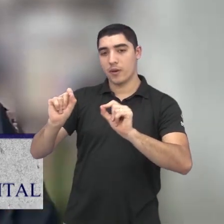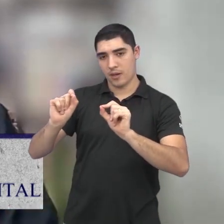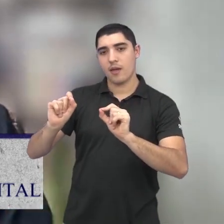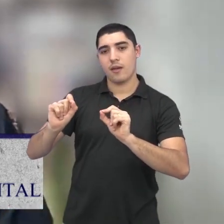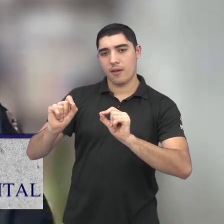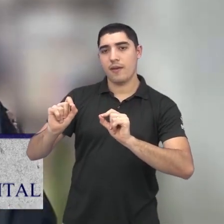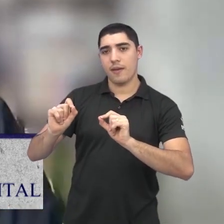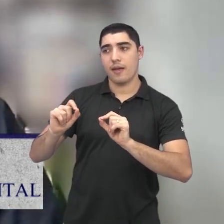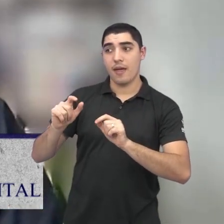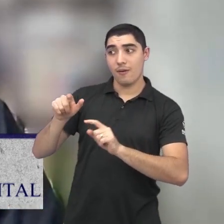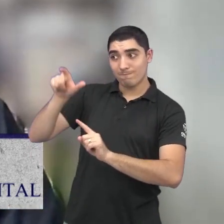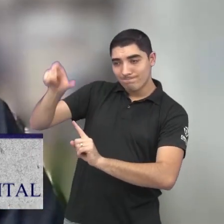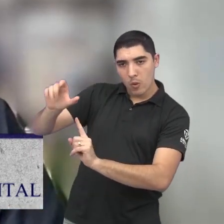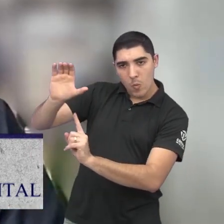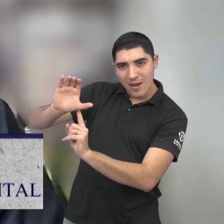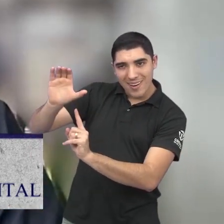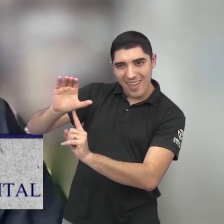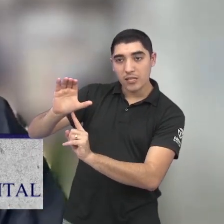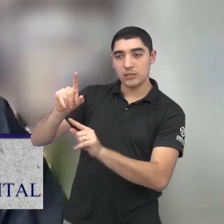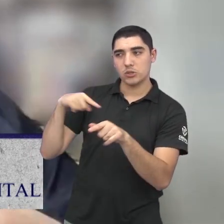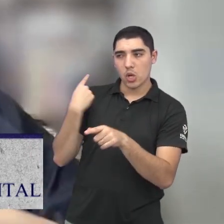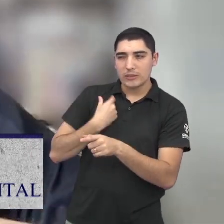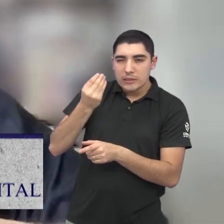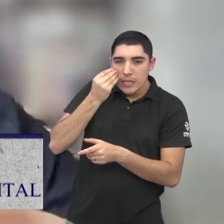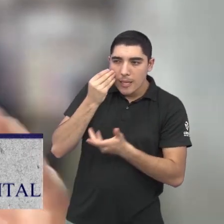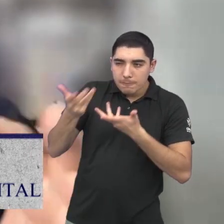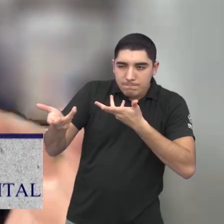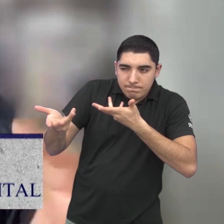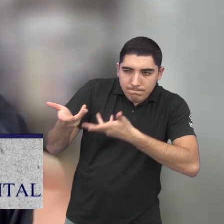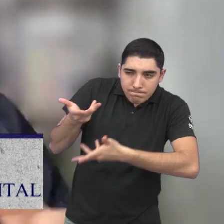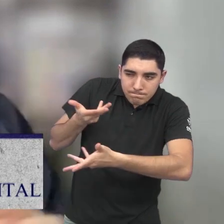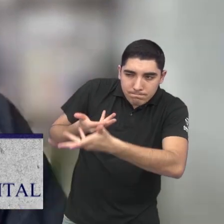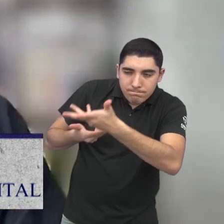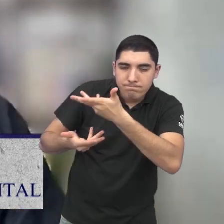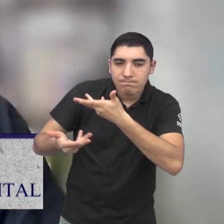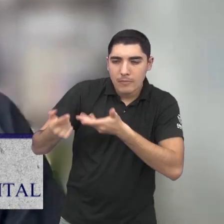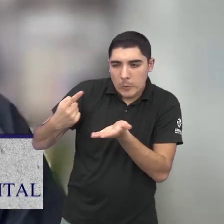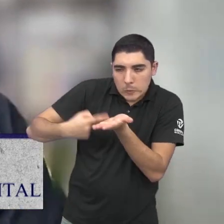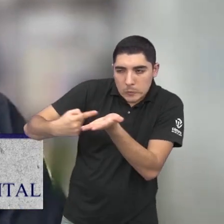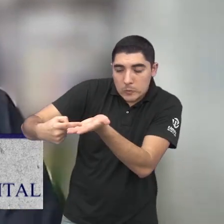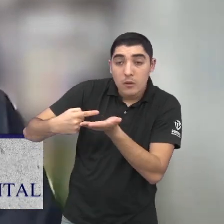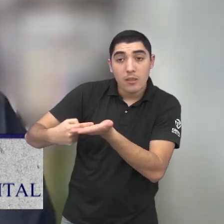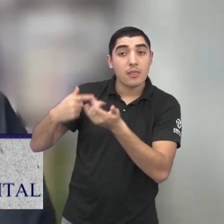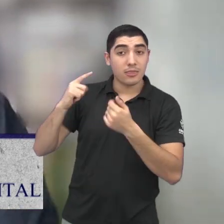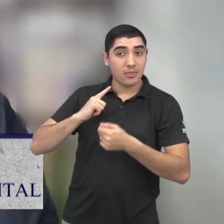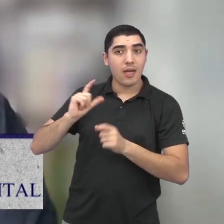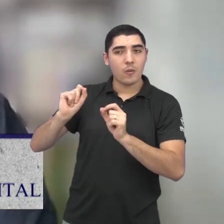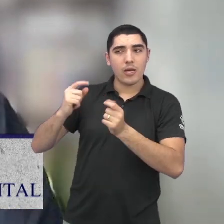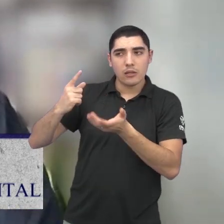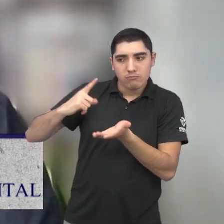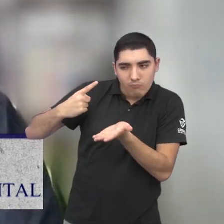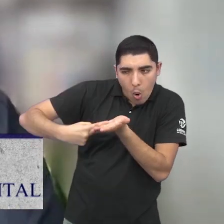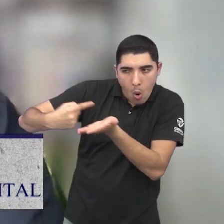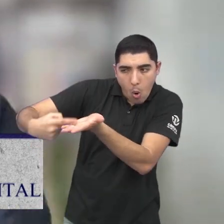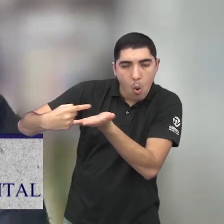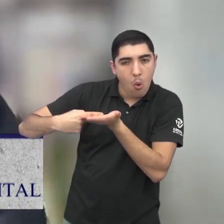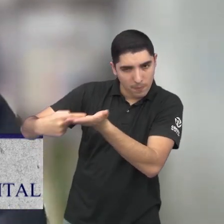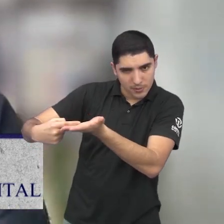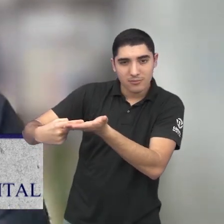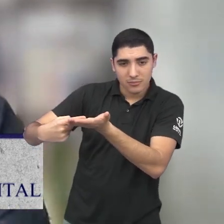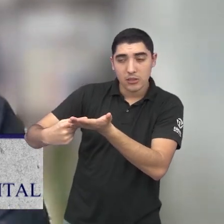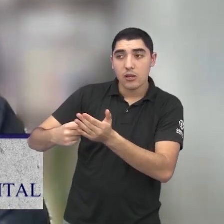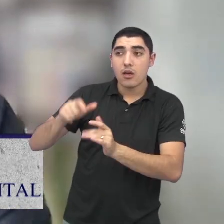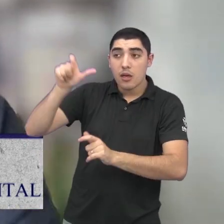com a voz do cliente, né? Então, a gente tem toda uma área de alinhamento de negócio. Então, a gente